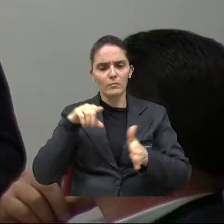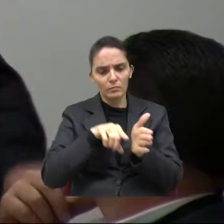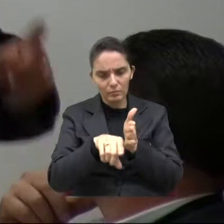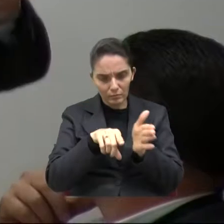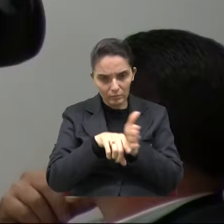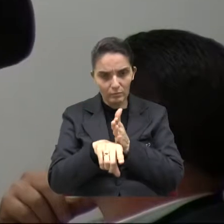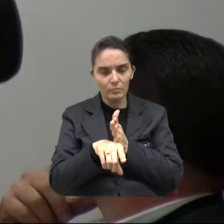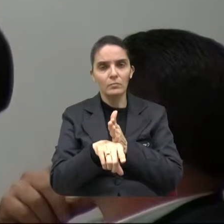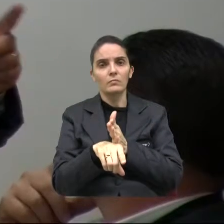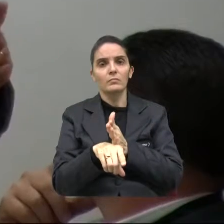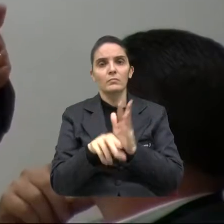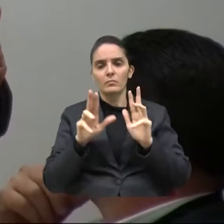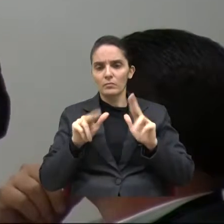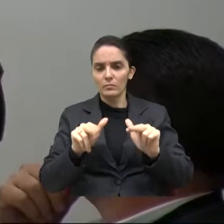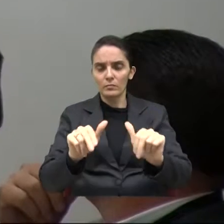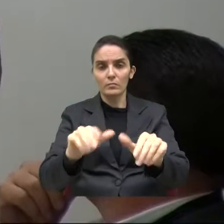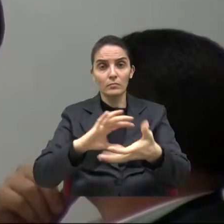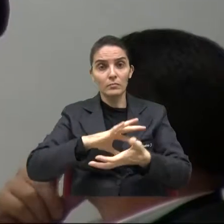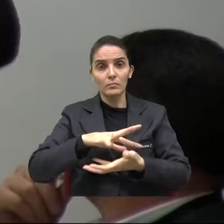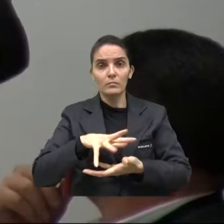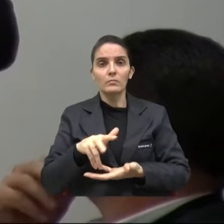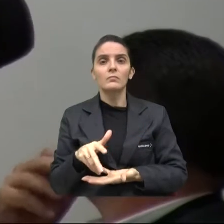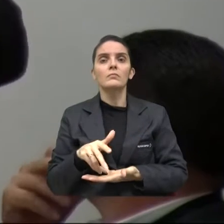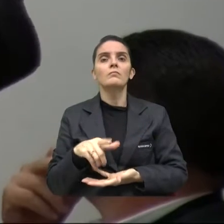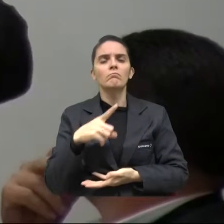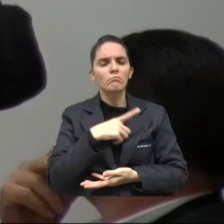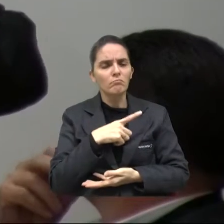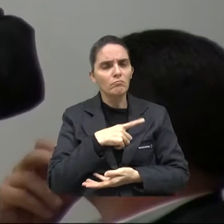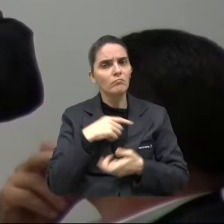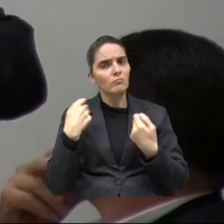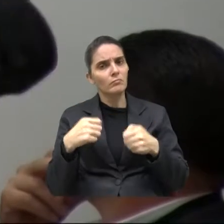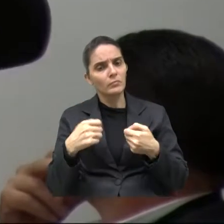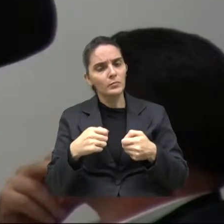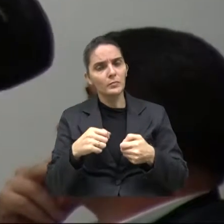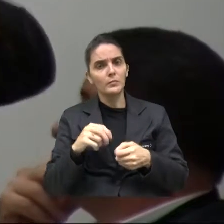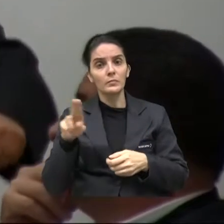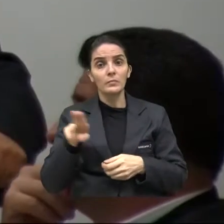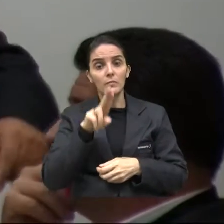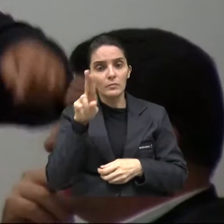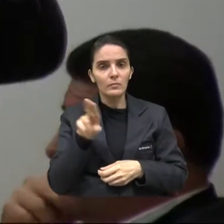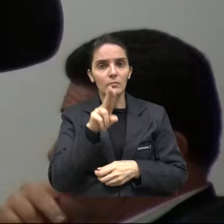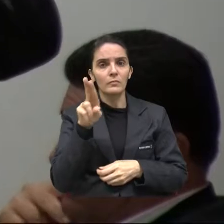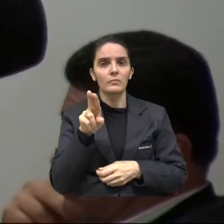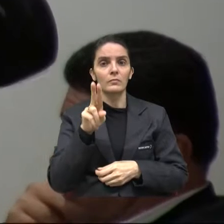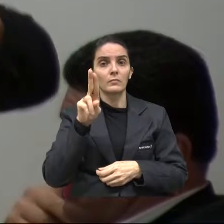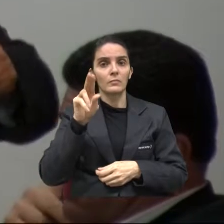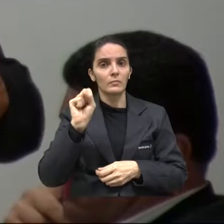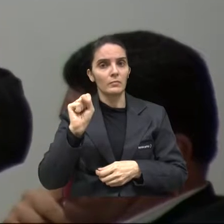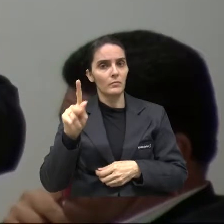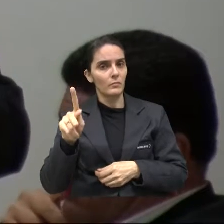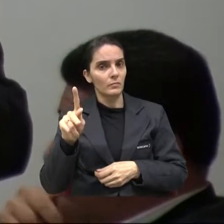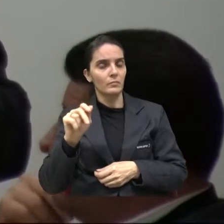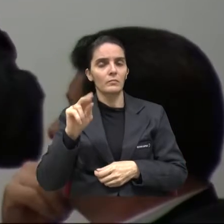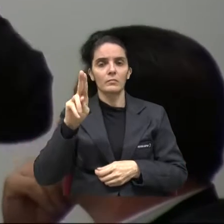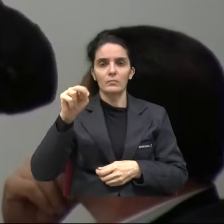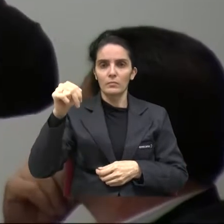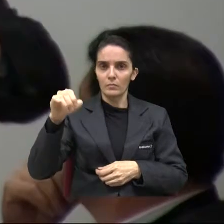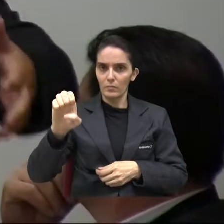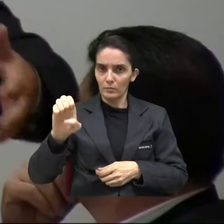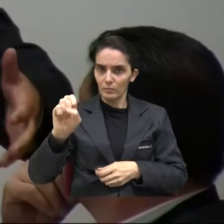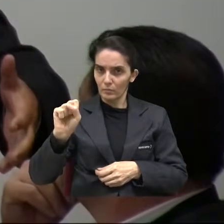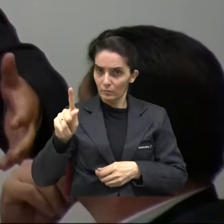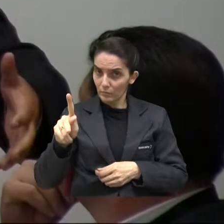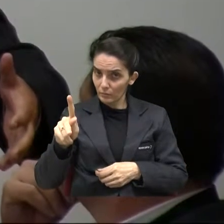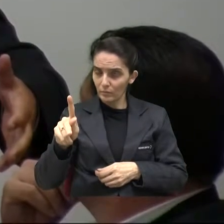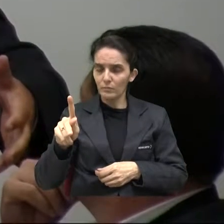pesquisadores, que viajam ao mundo. Nós temos que usar a Unicamp, nós temos que usar a USP, nós temos que usar a Unesp, dentro